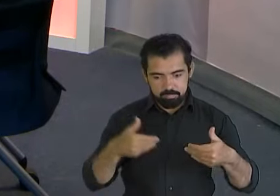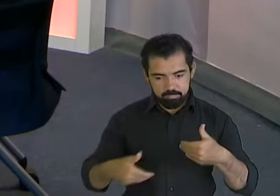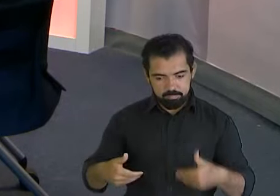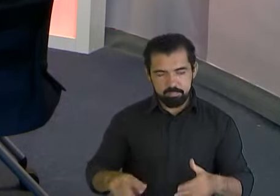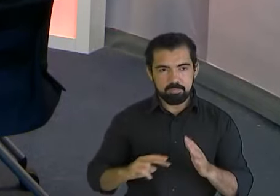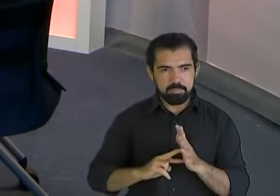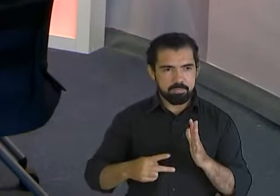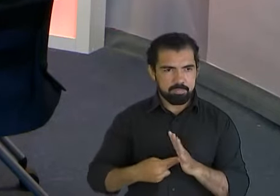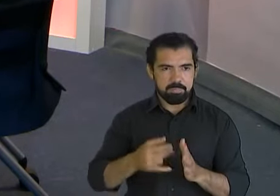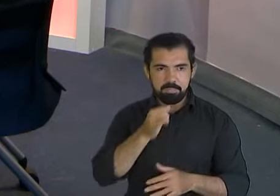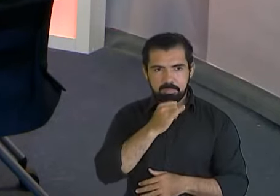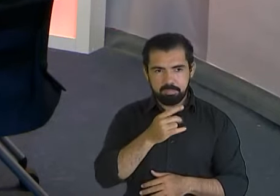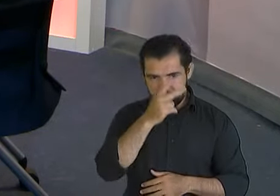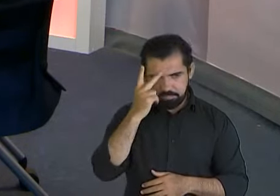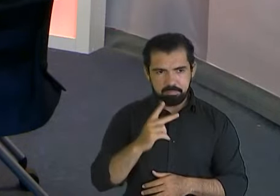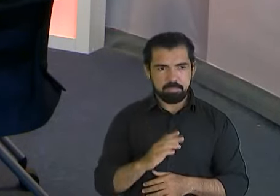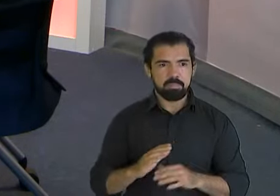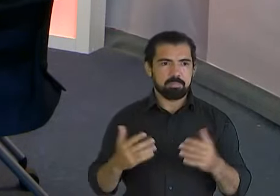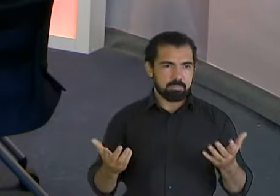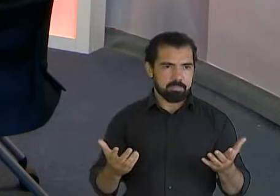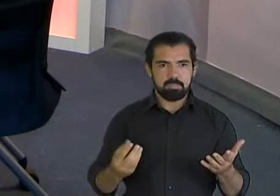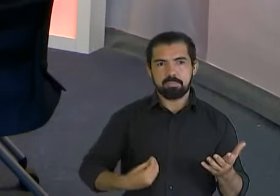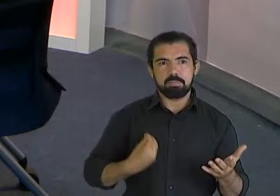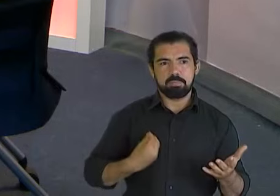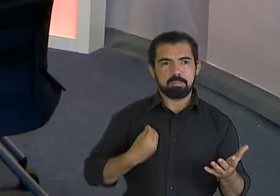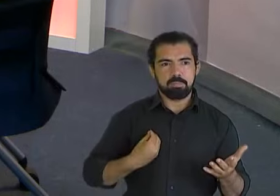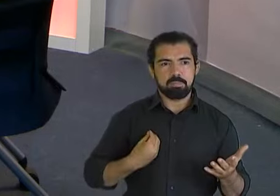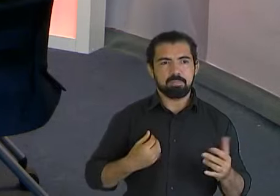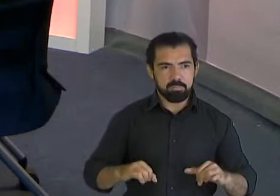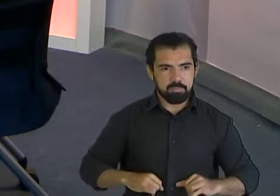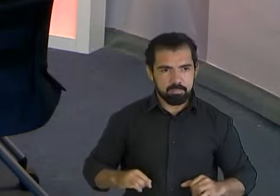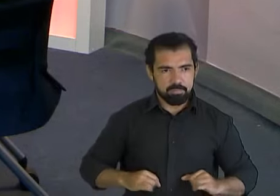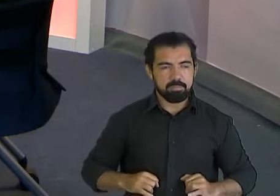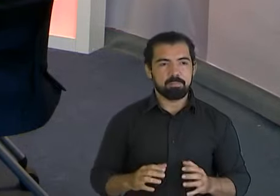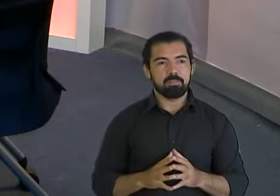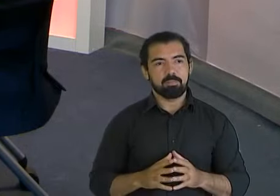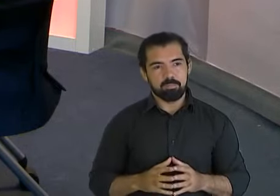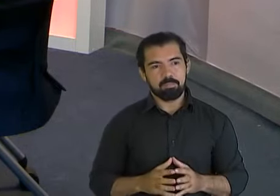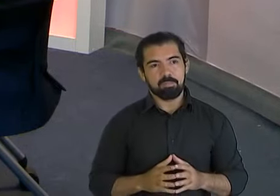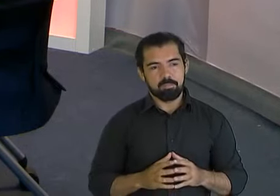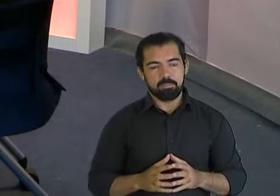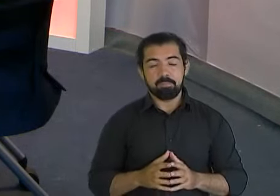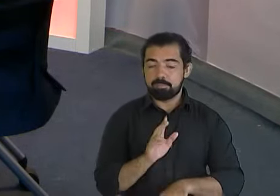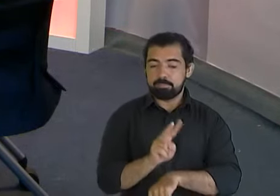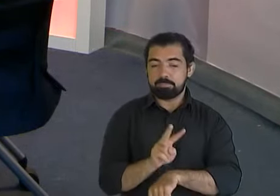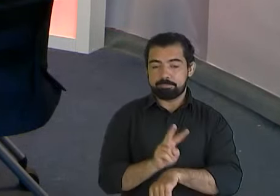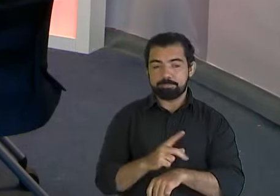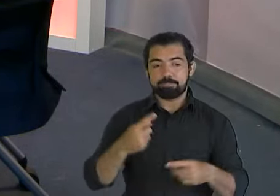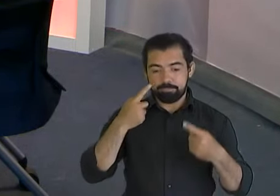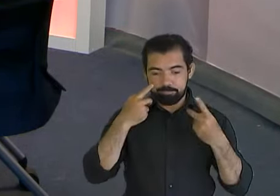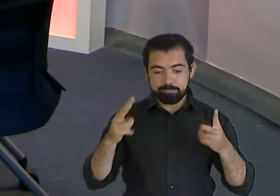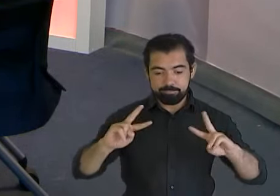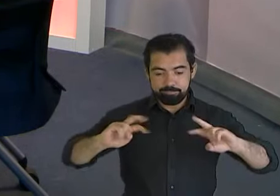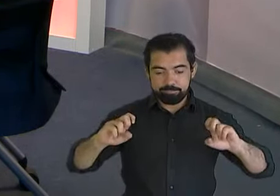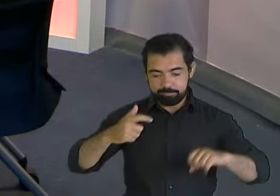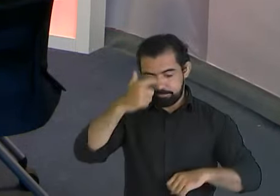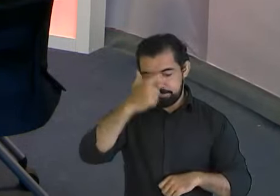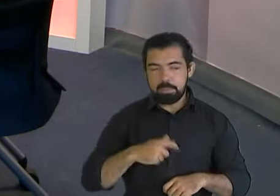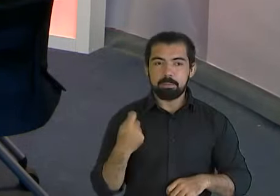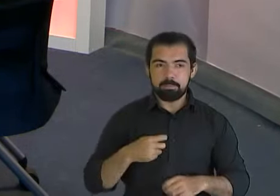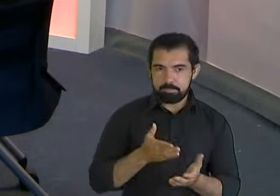Né? Sim, eu sempre falo, mas é um controle, você vai sempre ter que ser mais atento, vigilante. Né? Então precisa ser vigilante, né? Você não vai